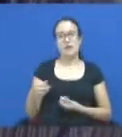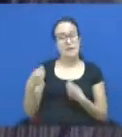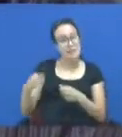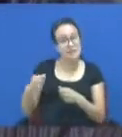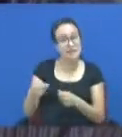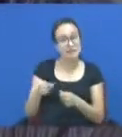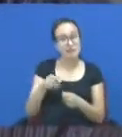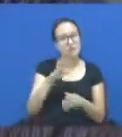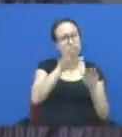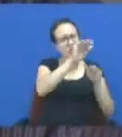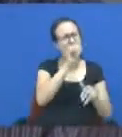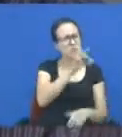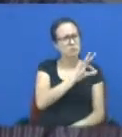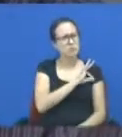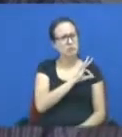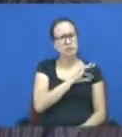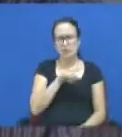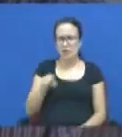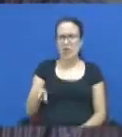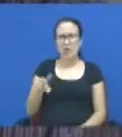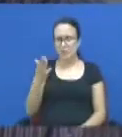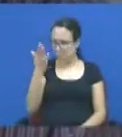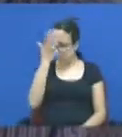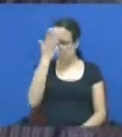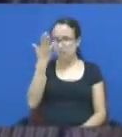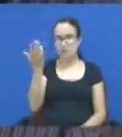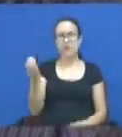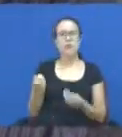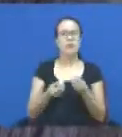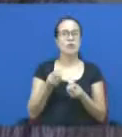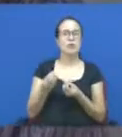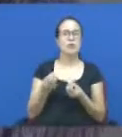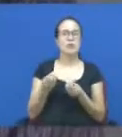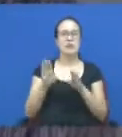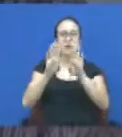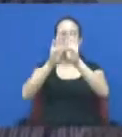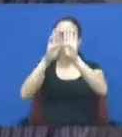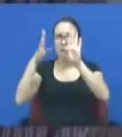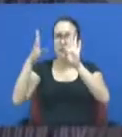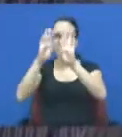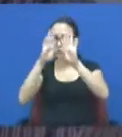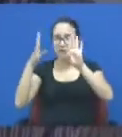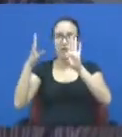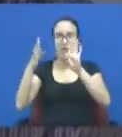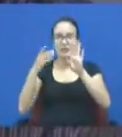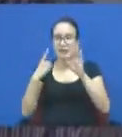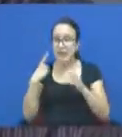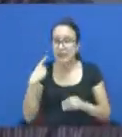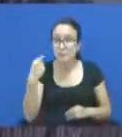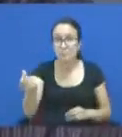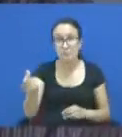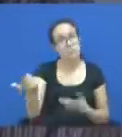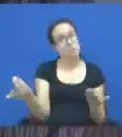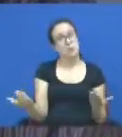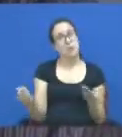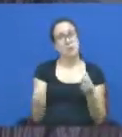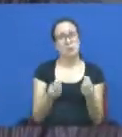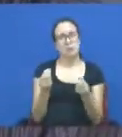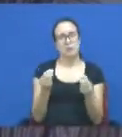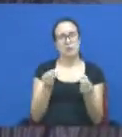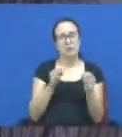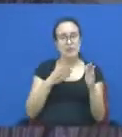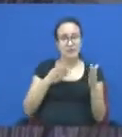uma ocorrência policial. Eu sou testemunha. E a criança deu uma cabeçada travando a porta na saída. Quer dizer, eu não sei